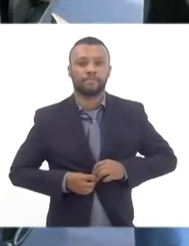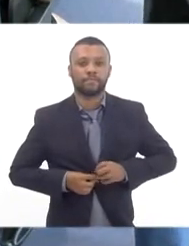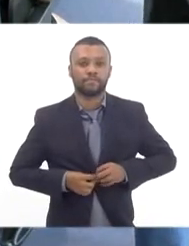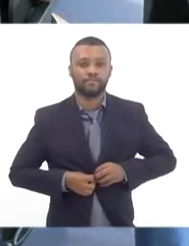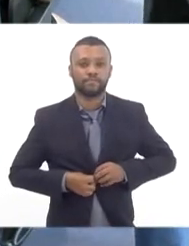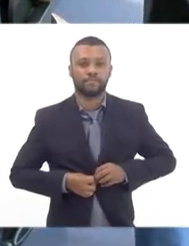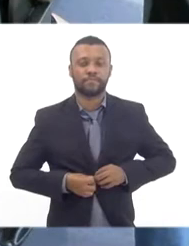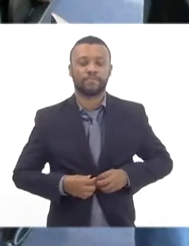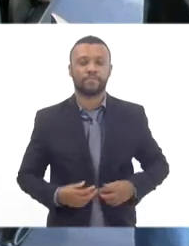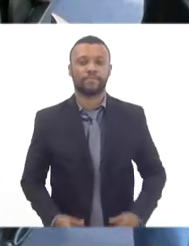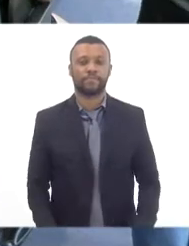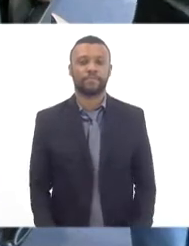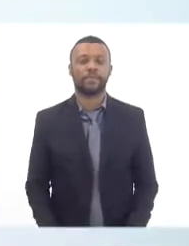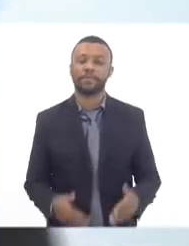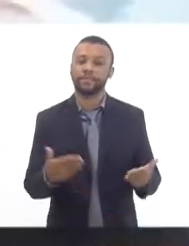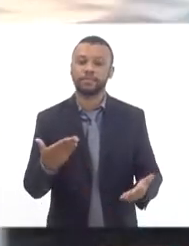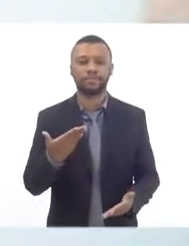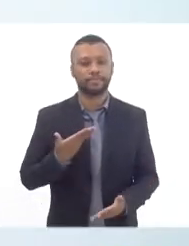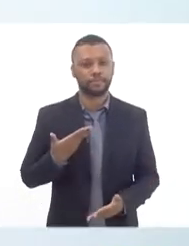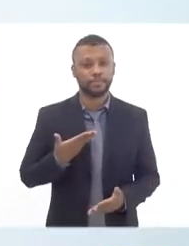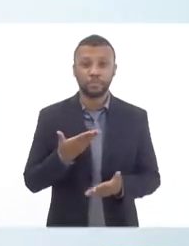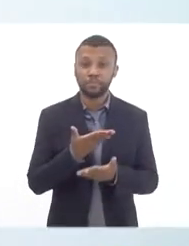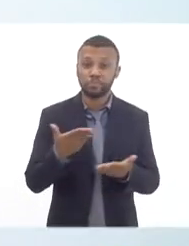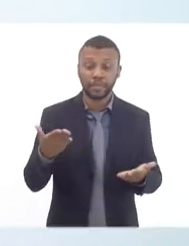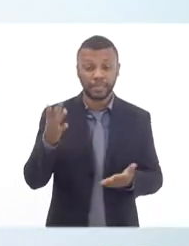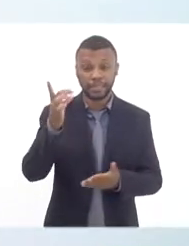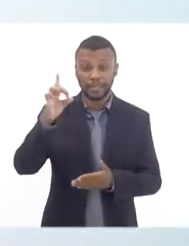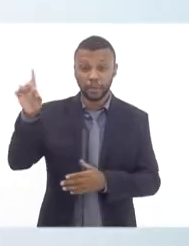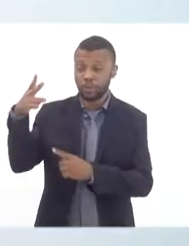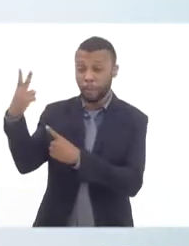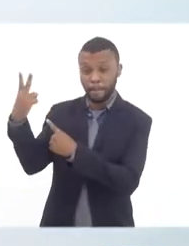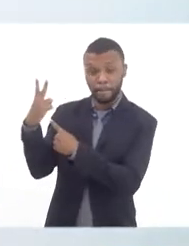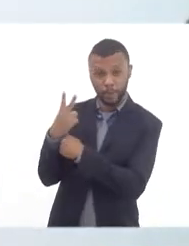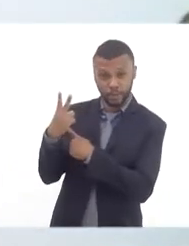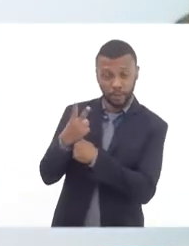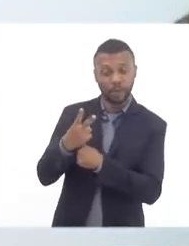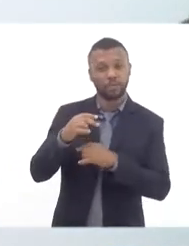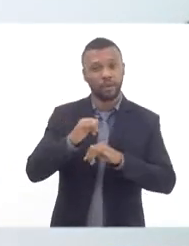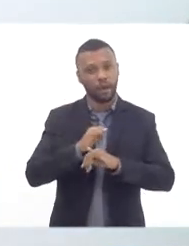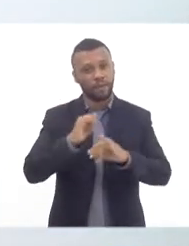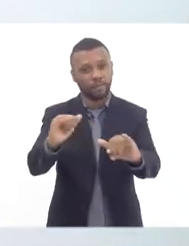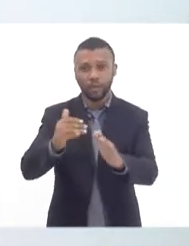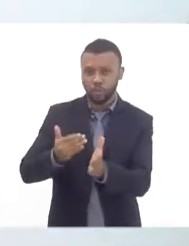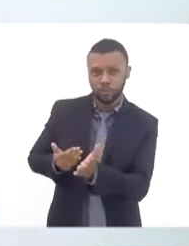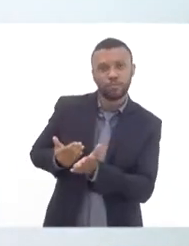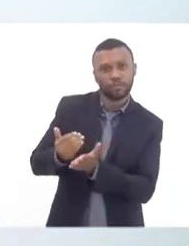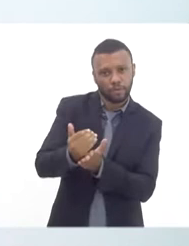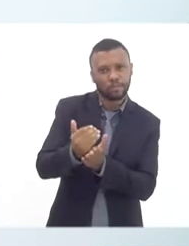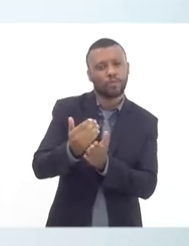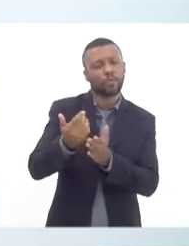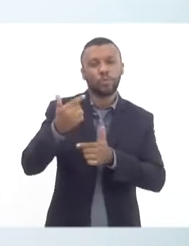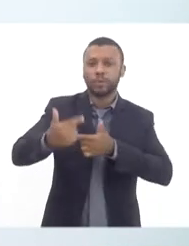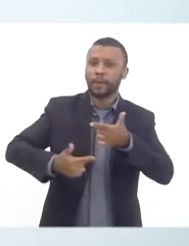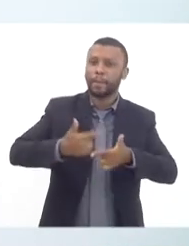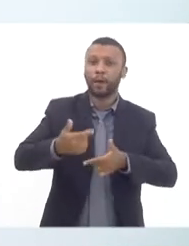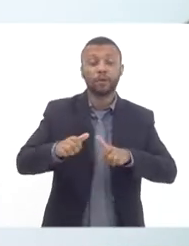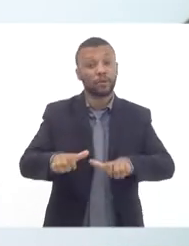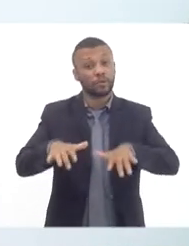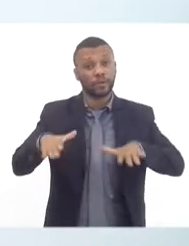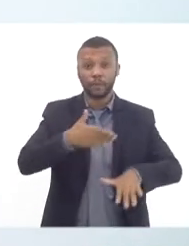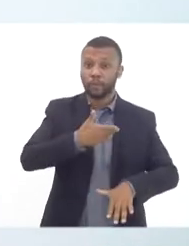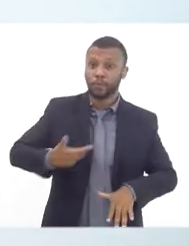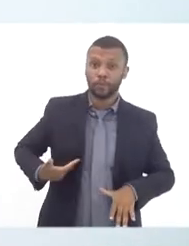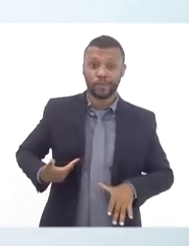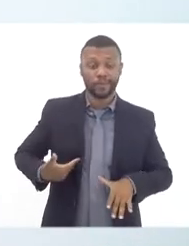Bom, meus amigos, sob a proteção de Deus, declaro abertos os trabalhos da audiência pública da Comissão de